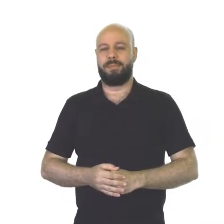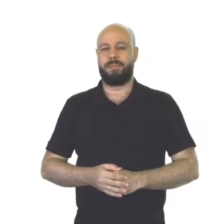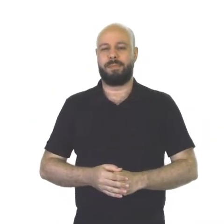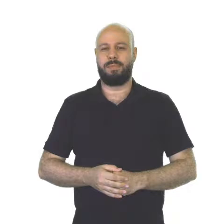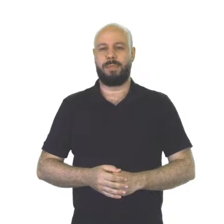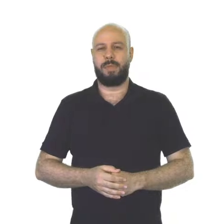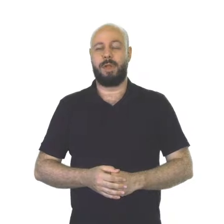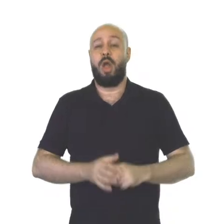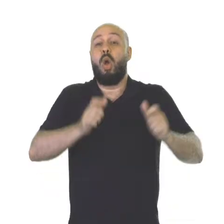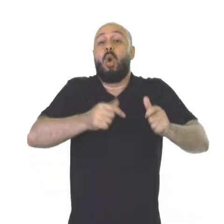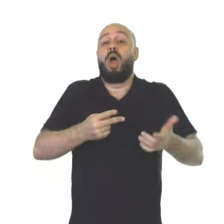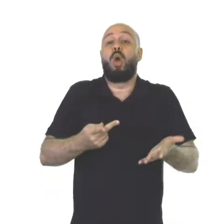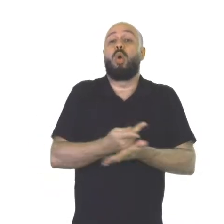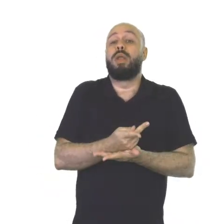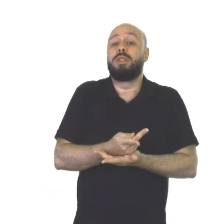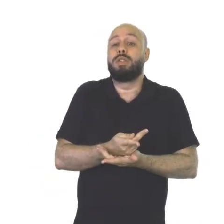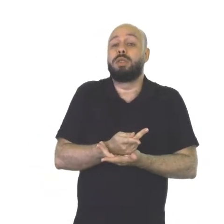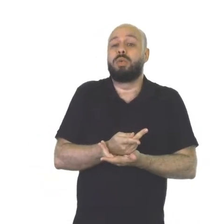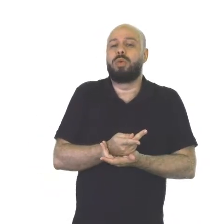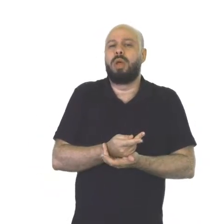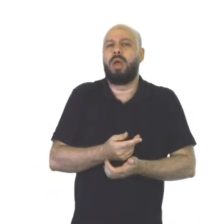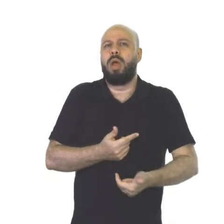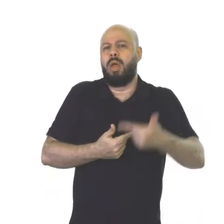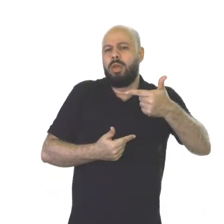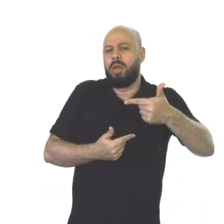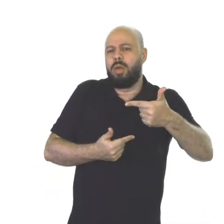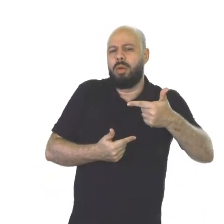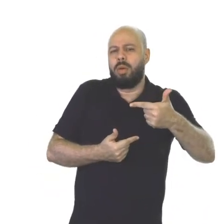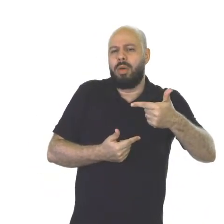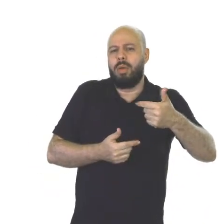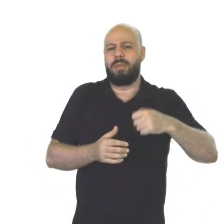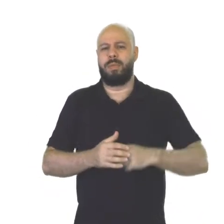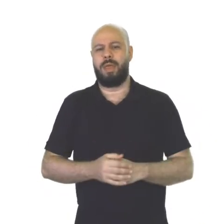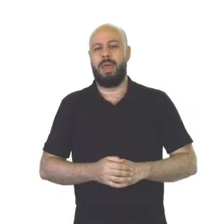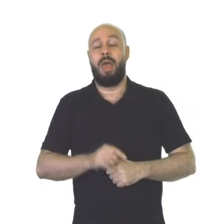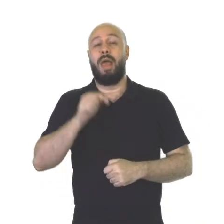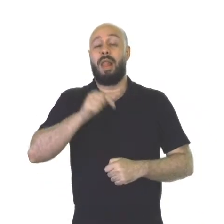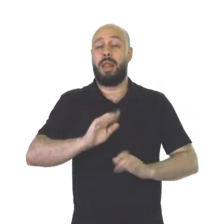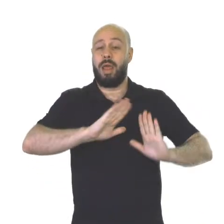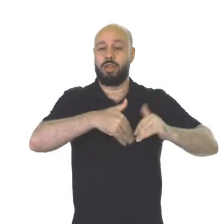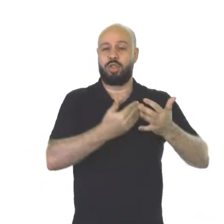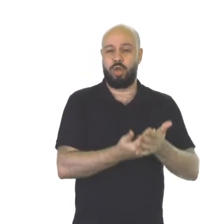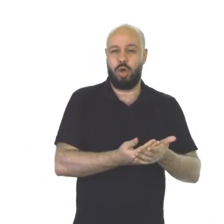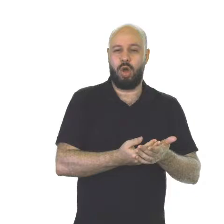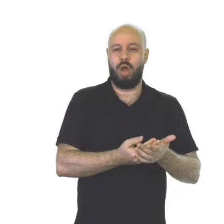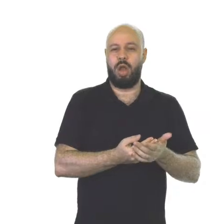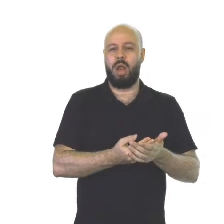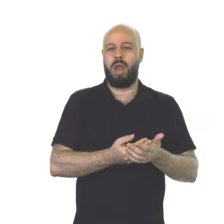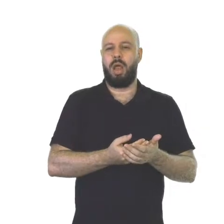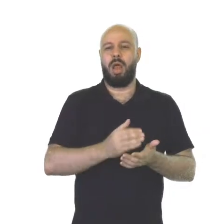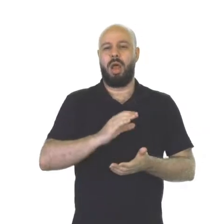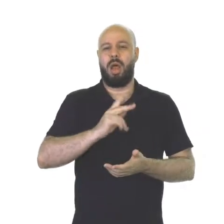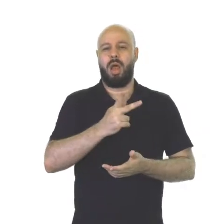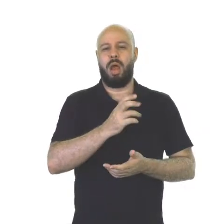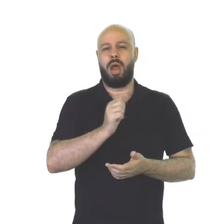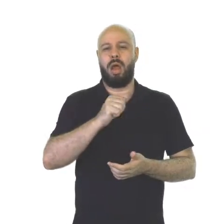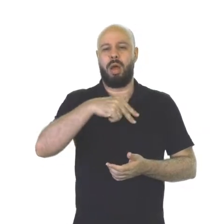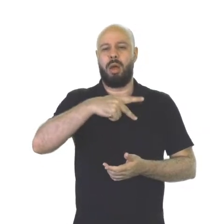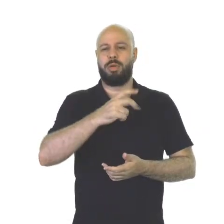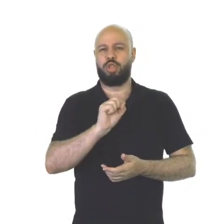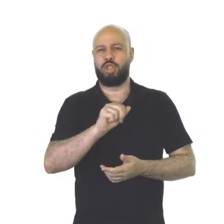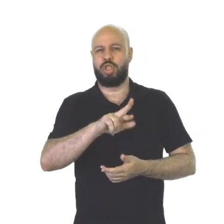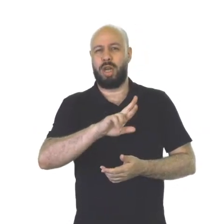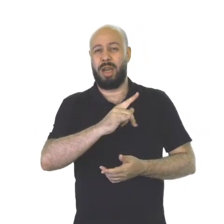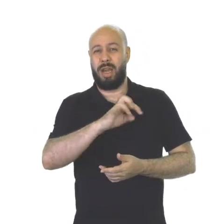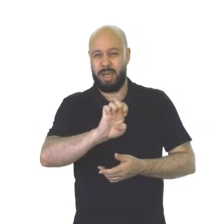onde aconteceu o fato descrito? At a comprehensive school in Hampshire, ok? Então, aconteceu, né, numa escola